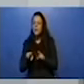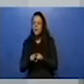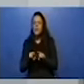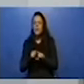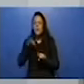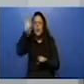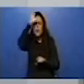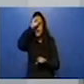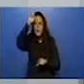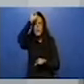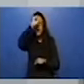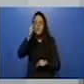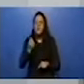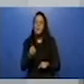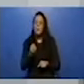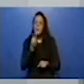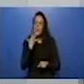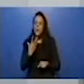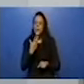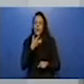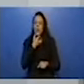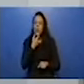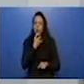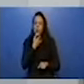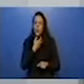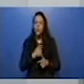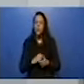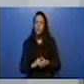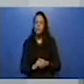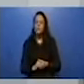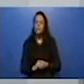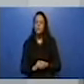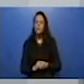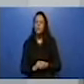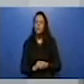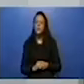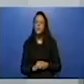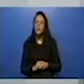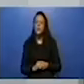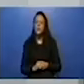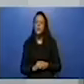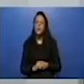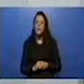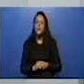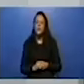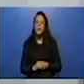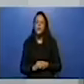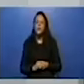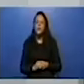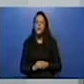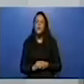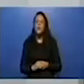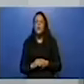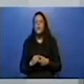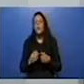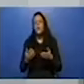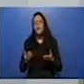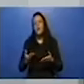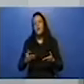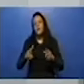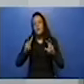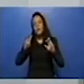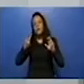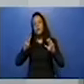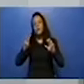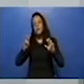bem. Let's see what we've got. Vamos ver o que a gente tem. Eu comentei com vocês que é falar sobre o passado, aquilo